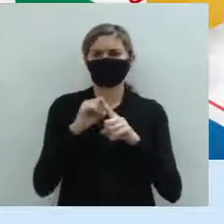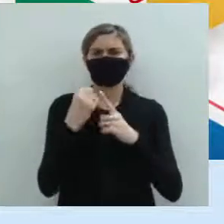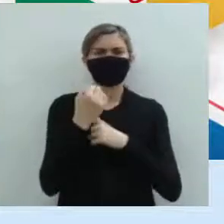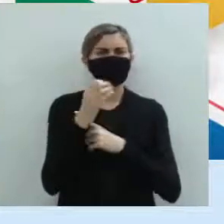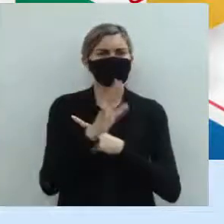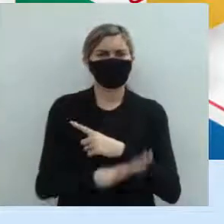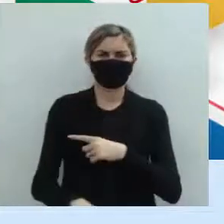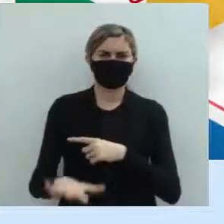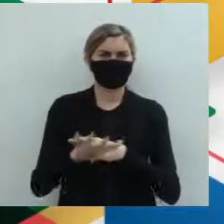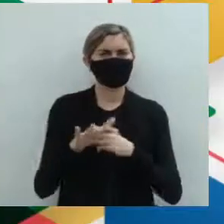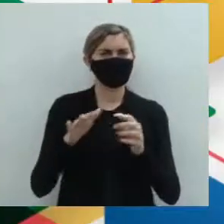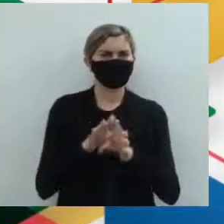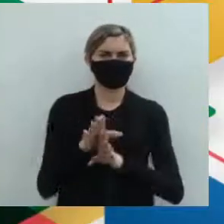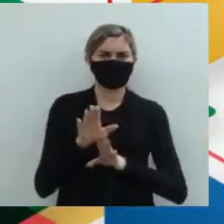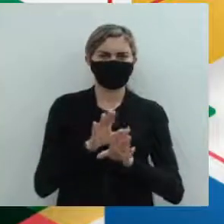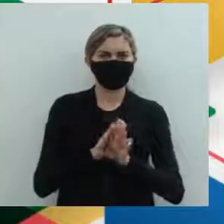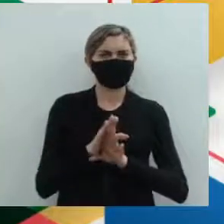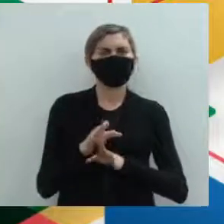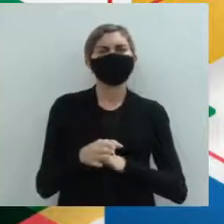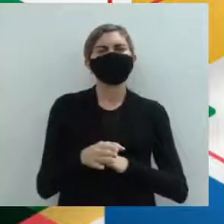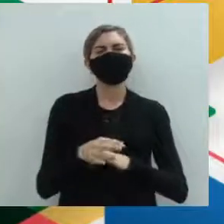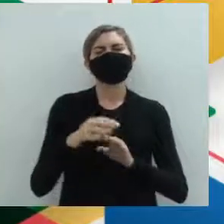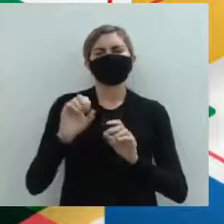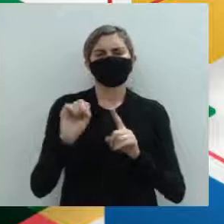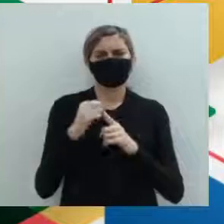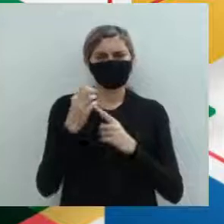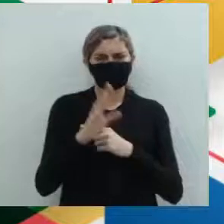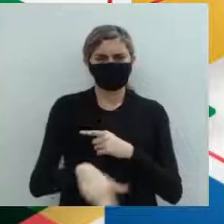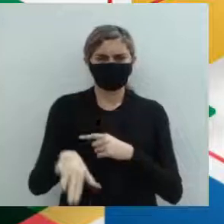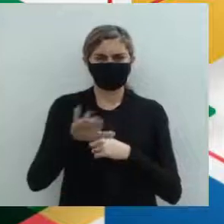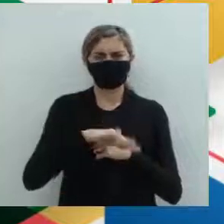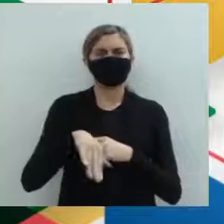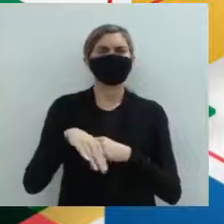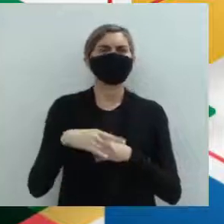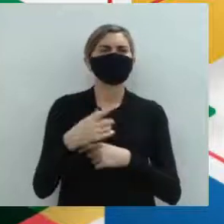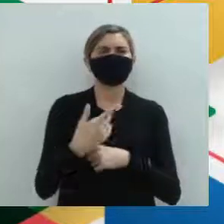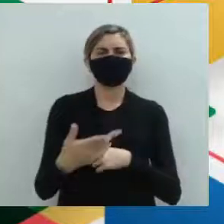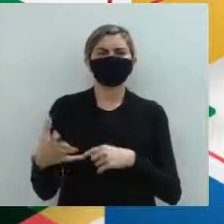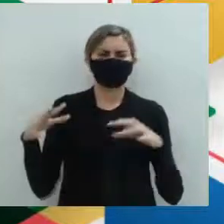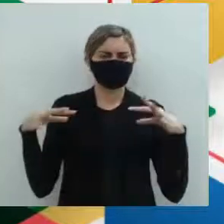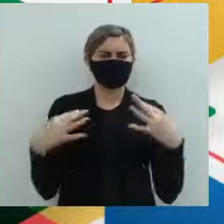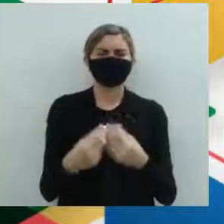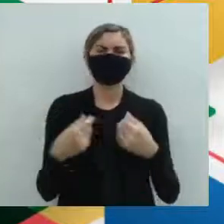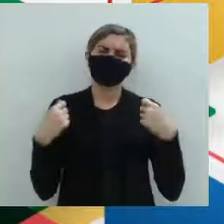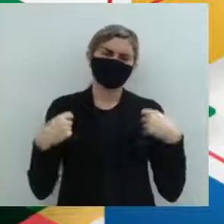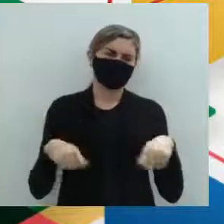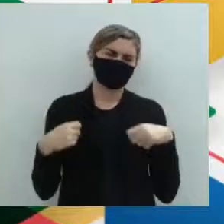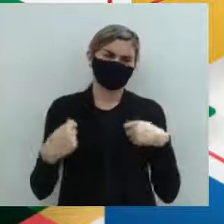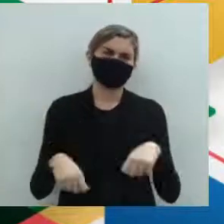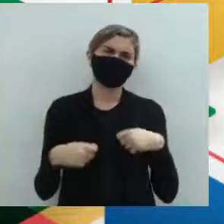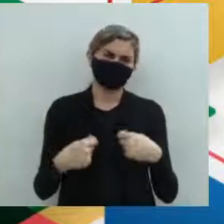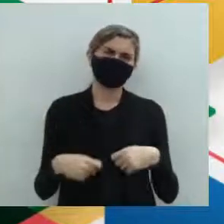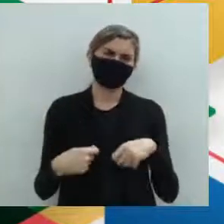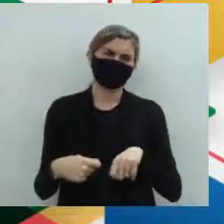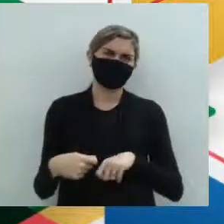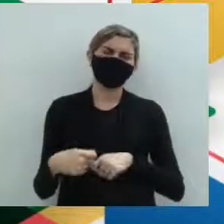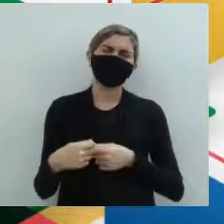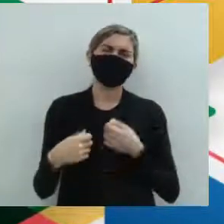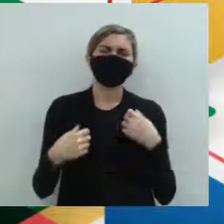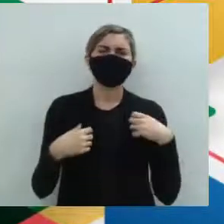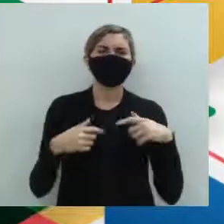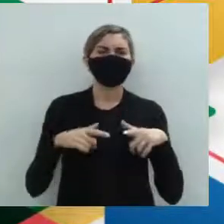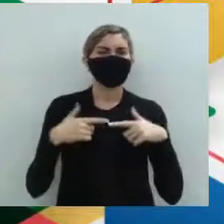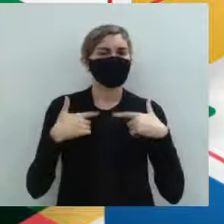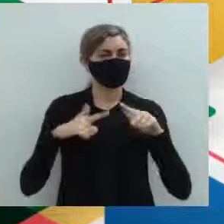sociedade disciplinar para a atual sociedade de desempenho, em que todos precisam performar seu